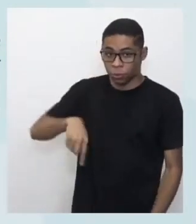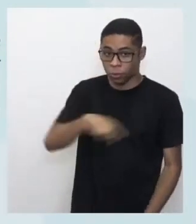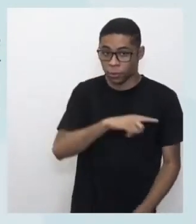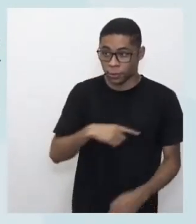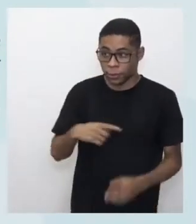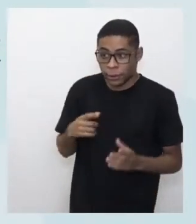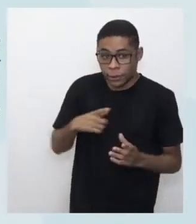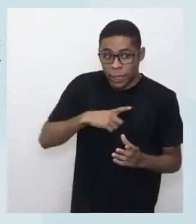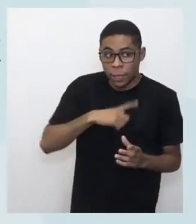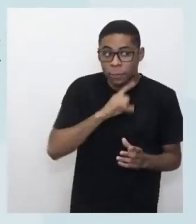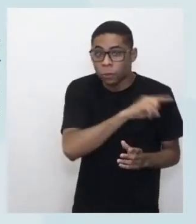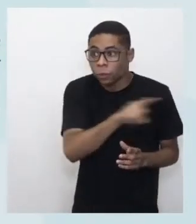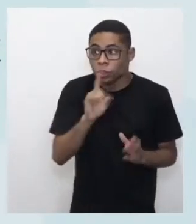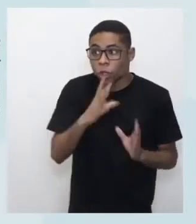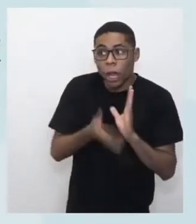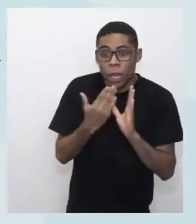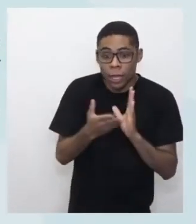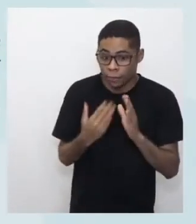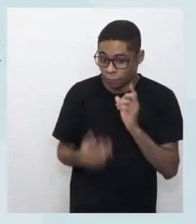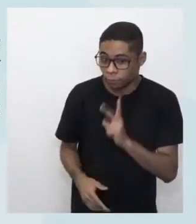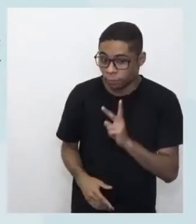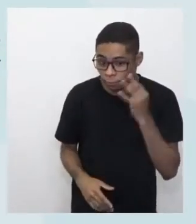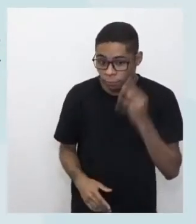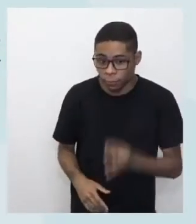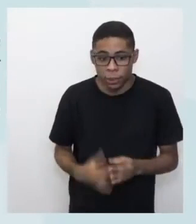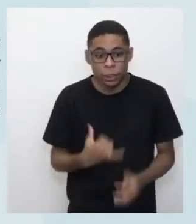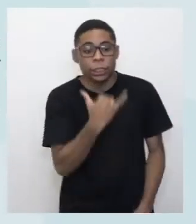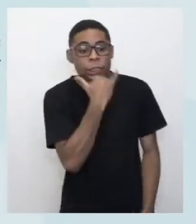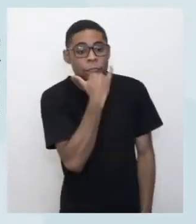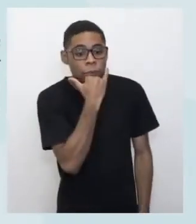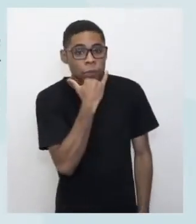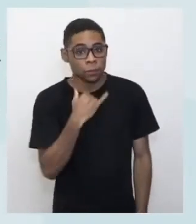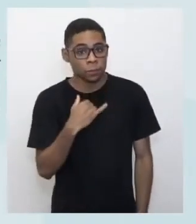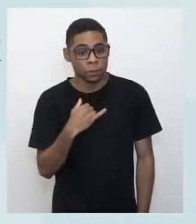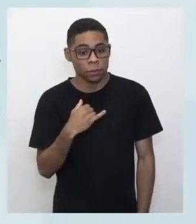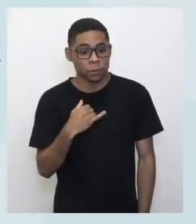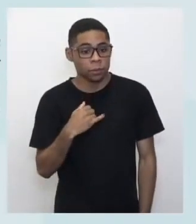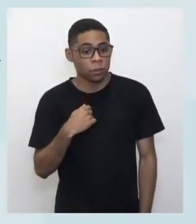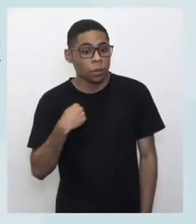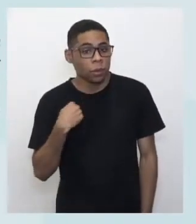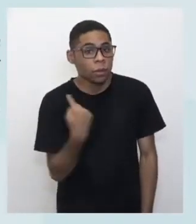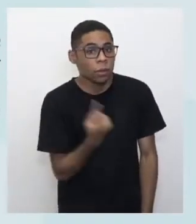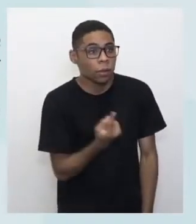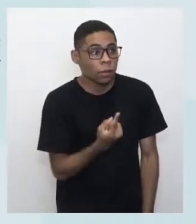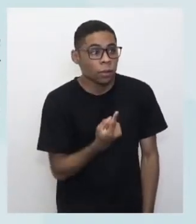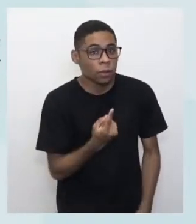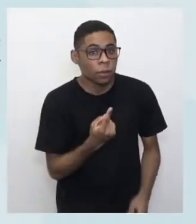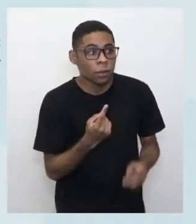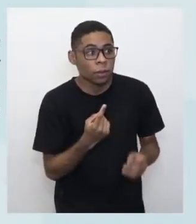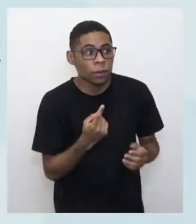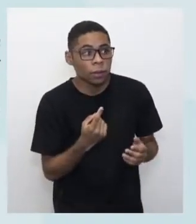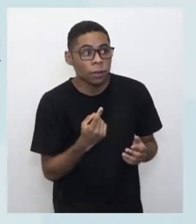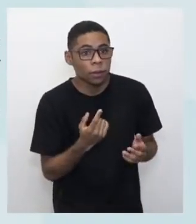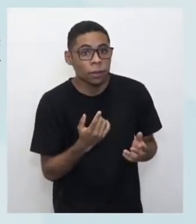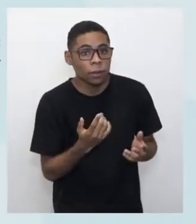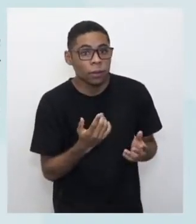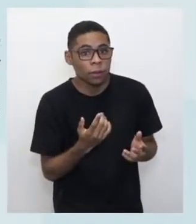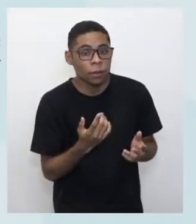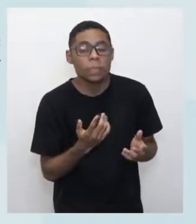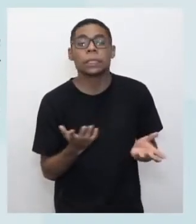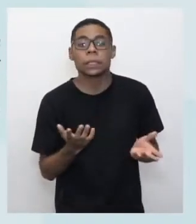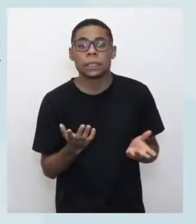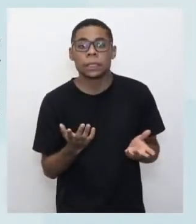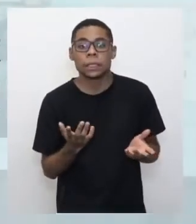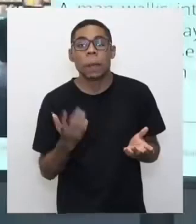você sabe que está na biblioteca, certo? Sorry, he whispers. Desculpa, ele sussurra. Ok.